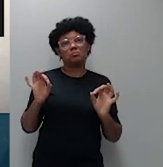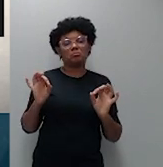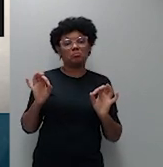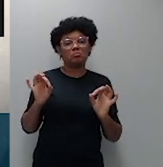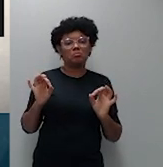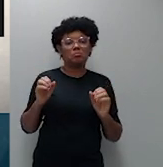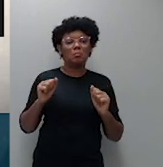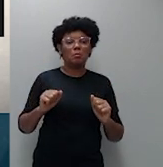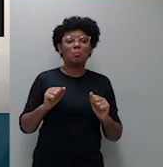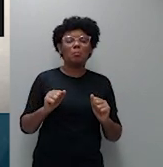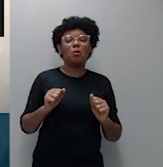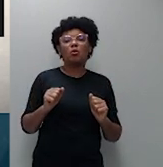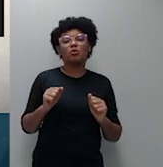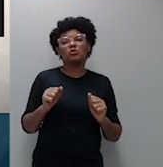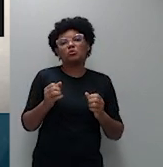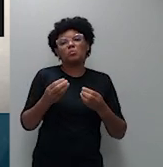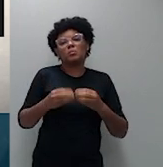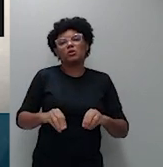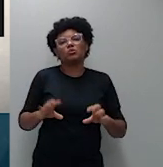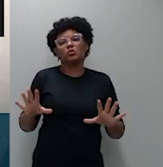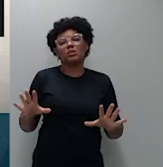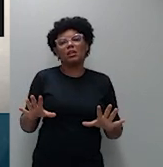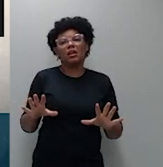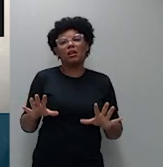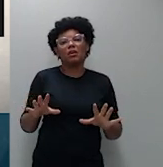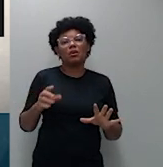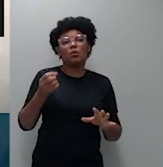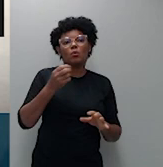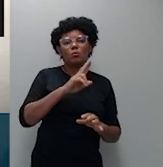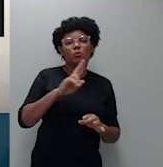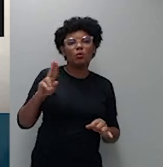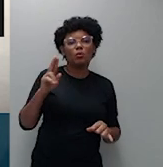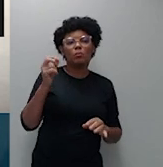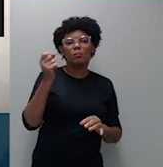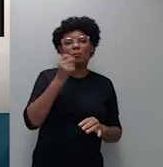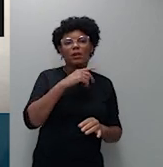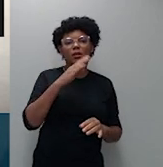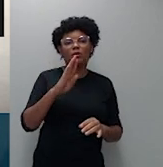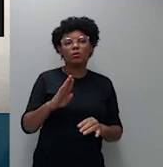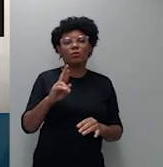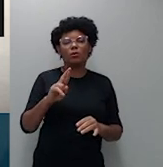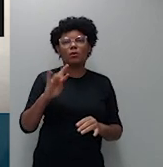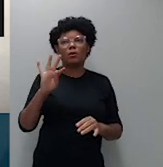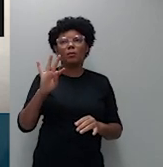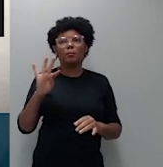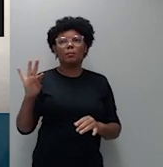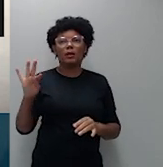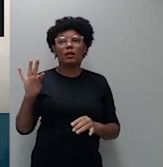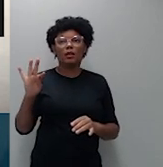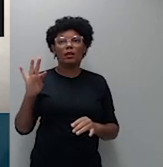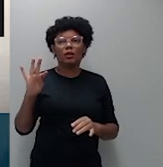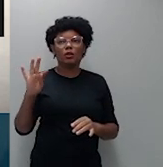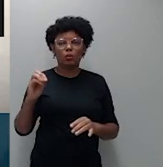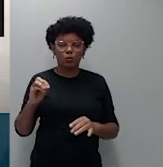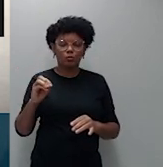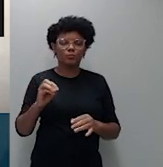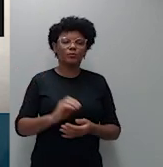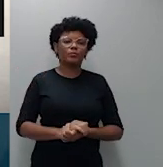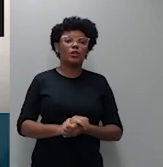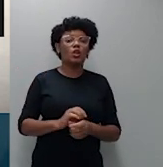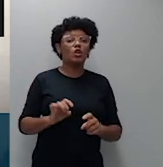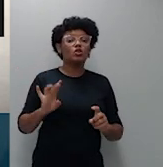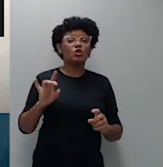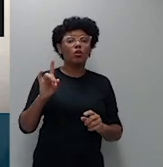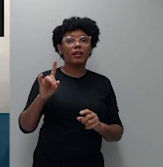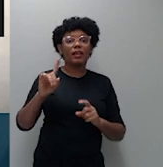prejudicar os apelidos de família ele continua sendo Brito de família da família Brito só que grafado